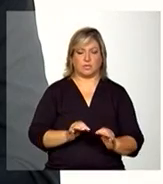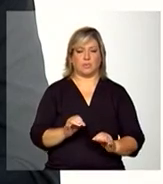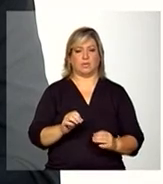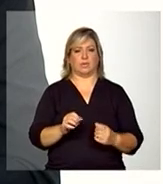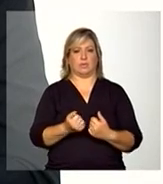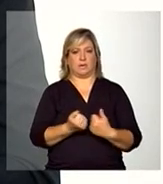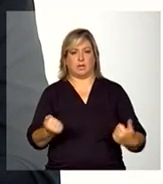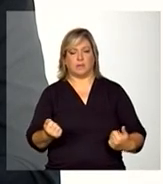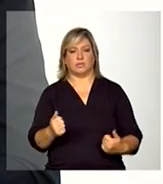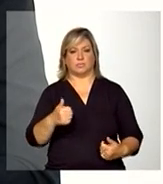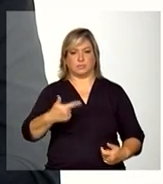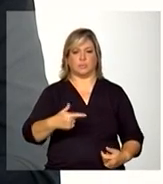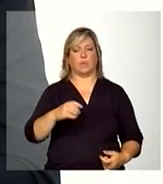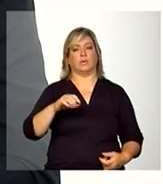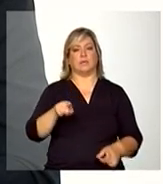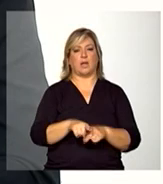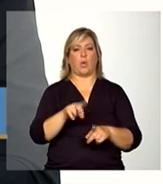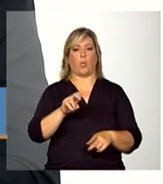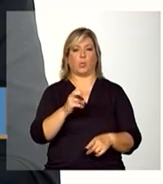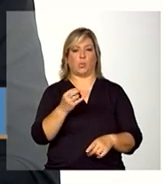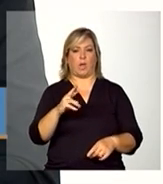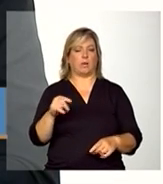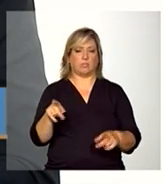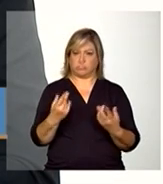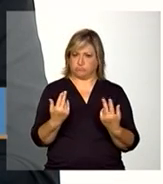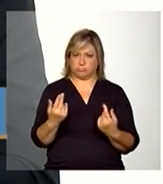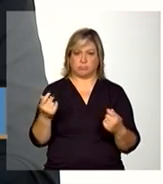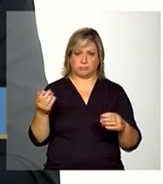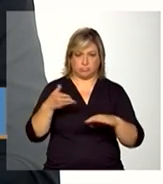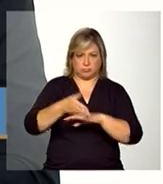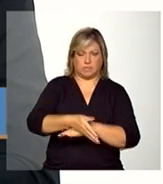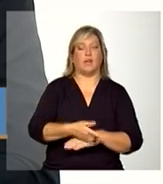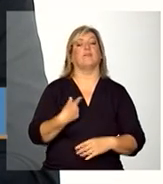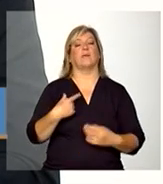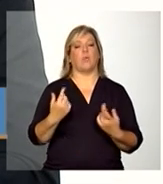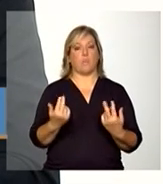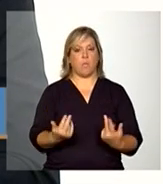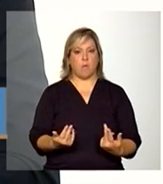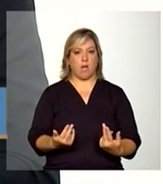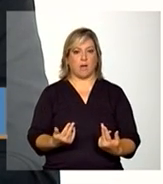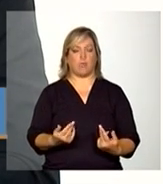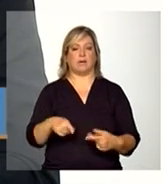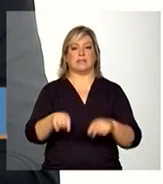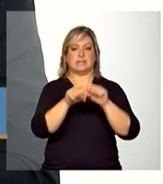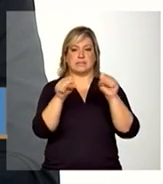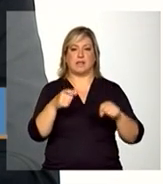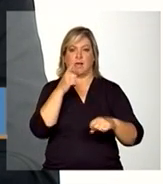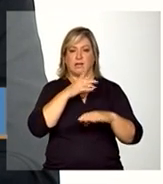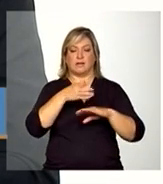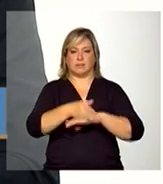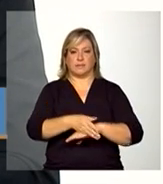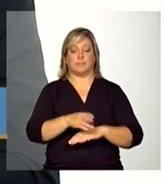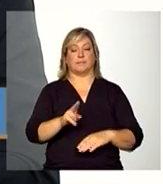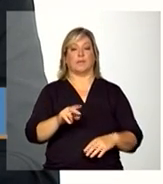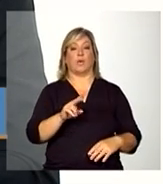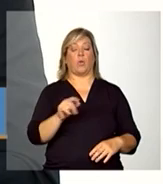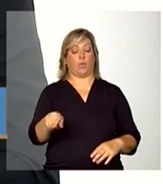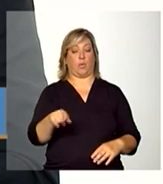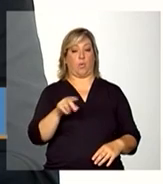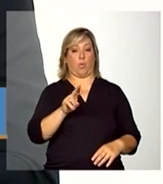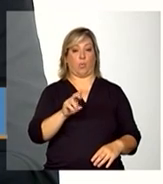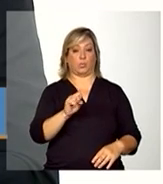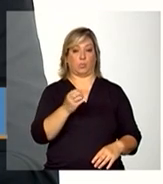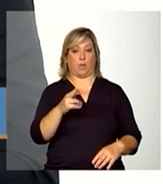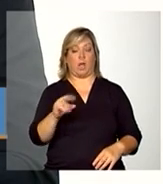administrador adjunto acessa o mesmo sistemas que o administrador titular e o usuário acessa aos sistemas que o administrador